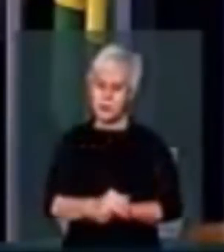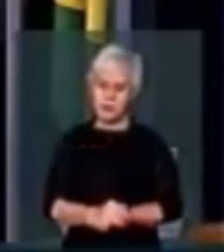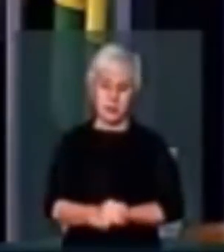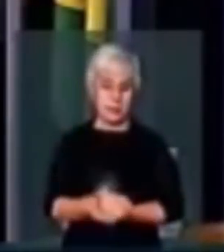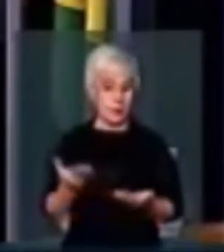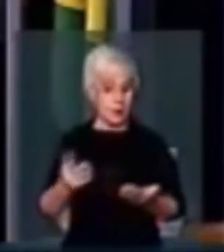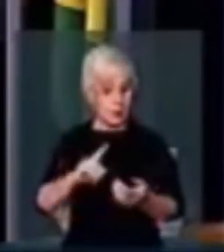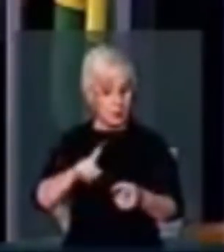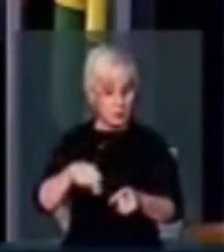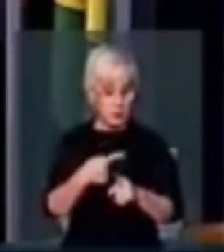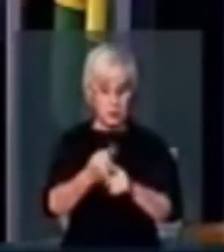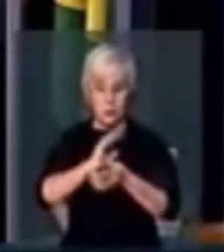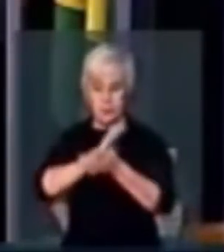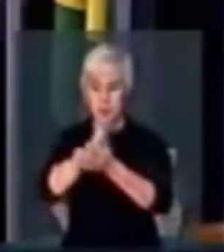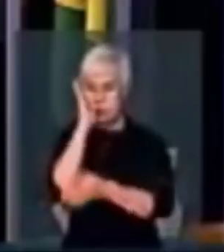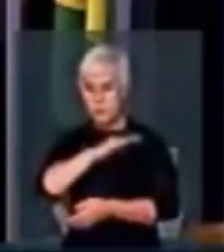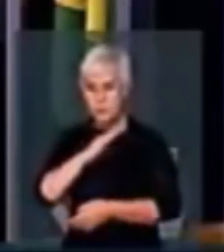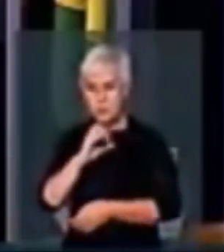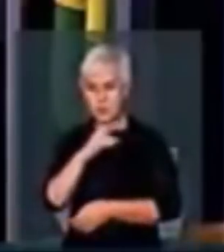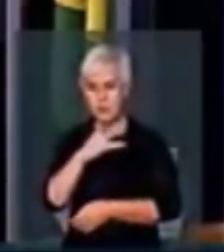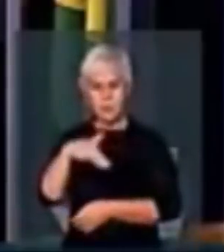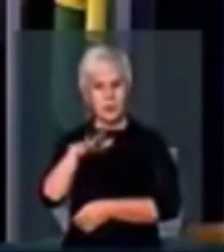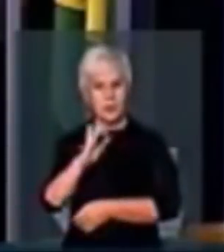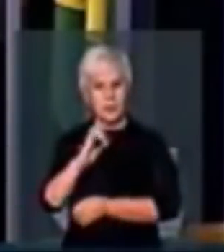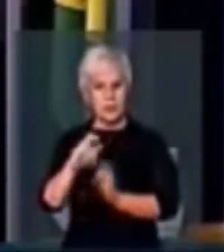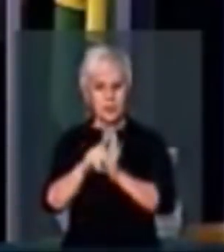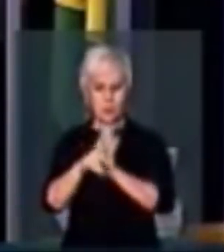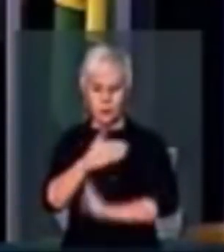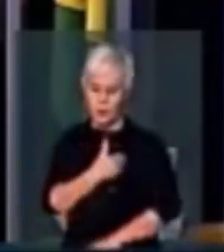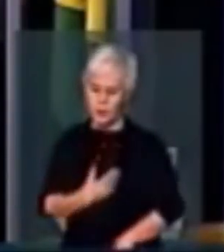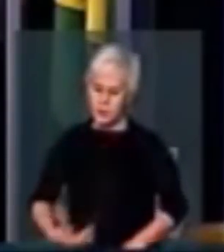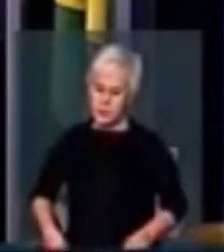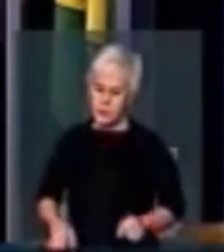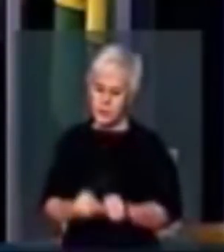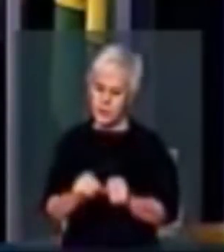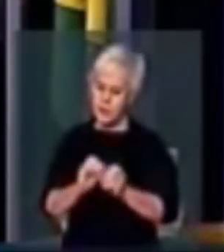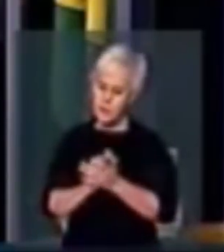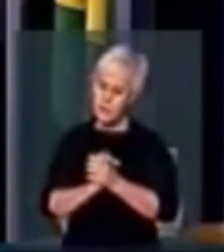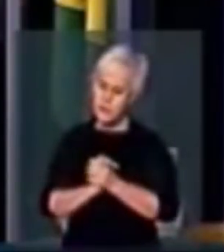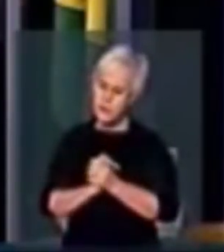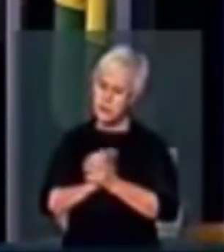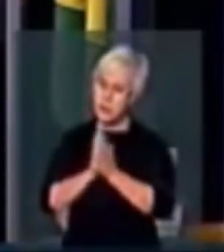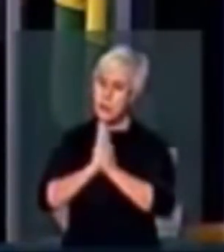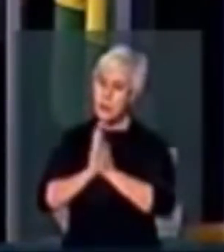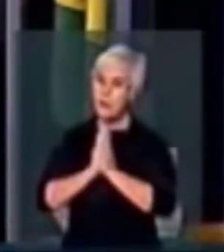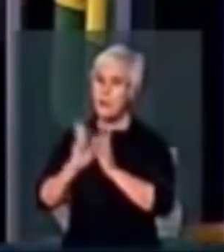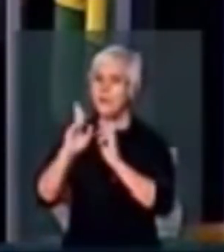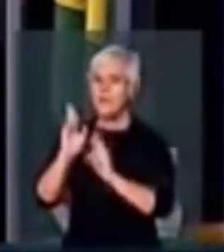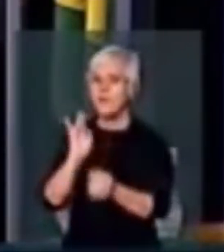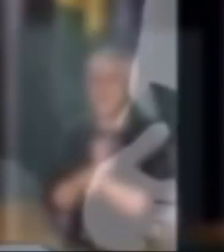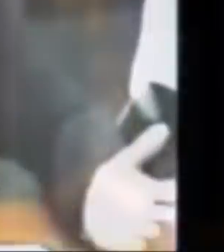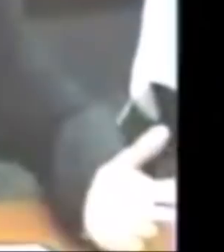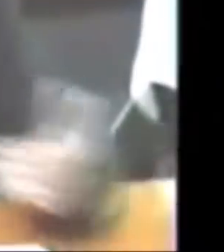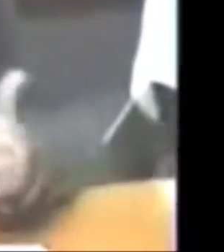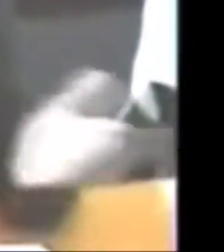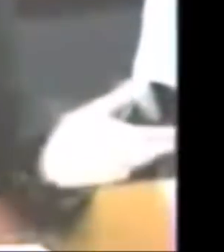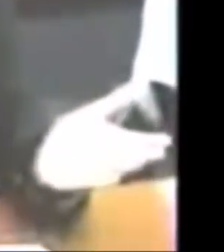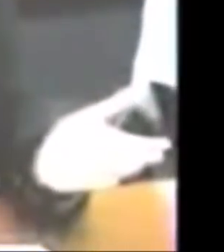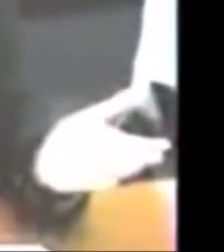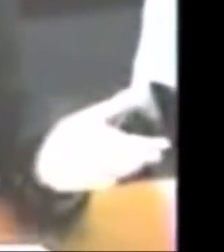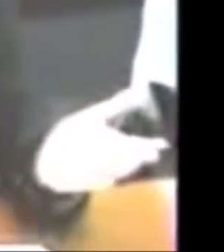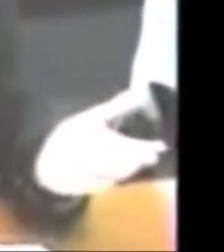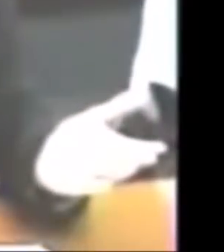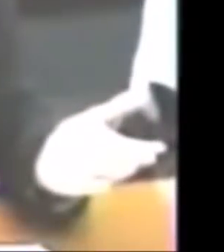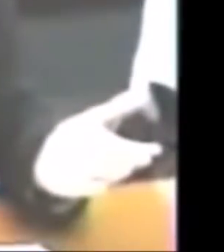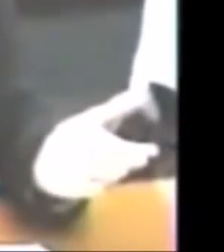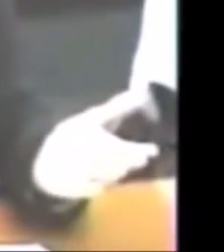esse é mais um crime que o governo do PT vem fazendo. Eu espero que o Aécio Neves questione Dilma Rousseff sobre isso que eu tenho falado aqui. E agora querem